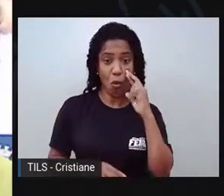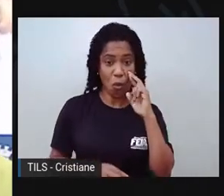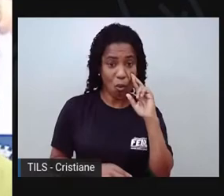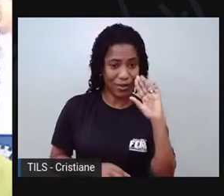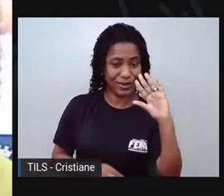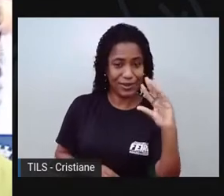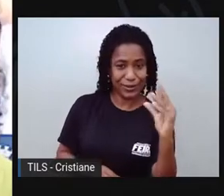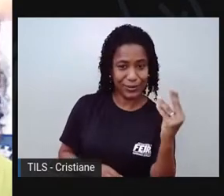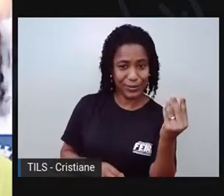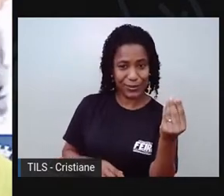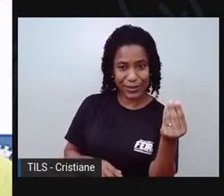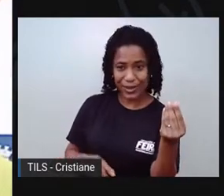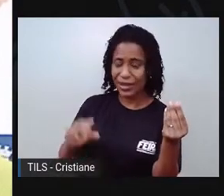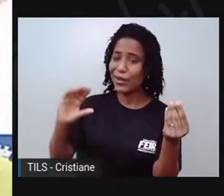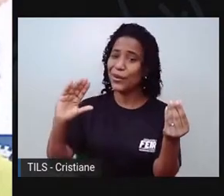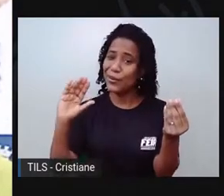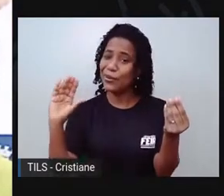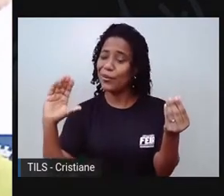e brigam.